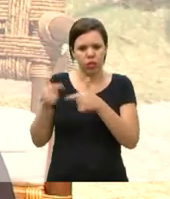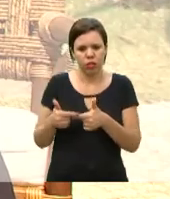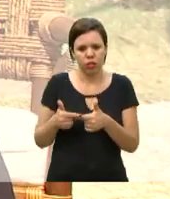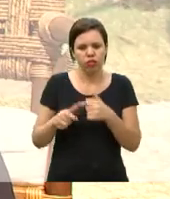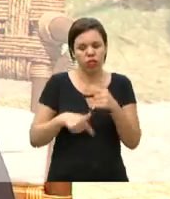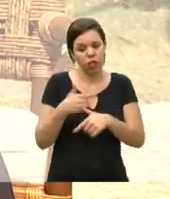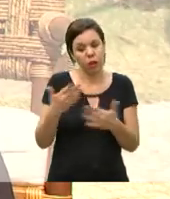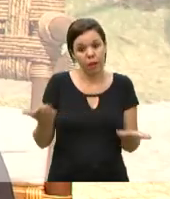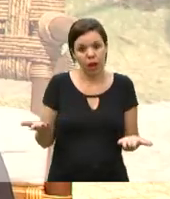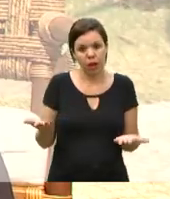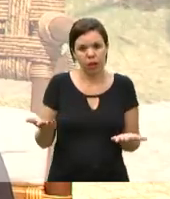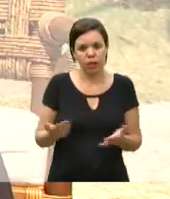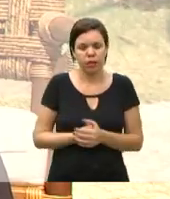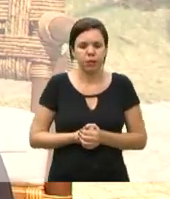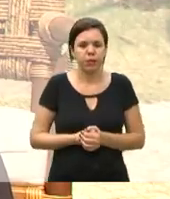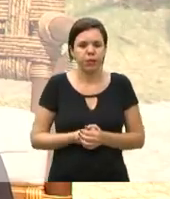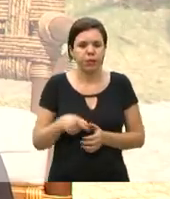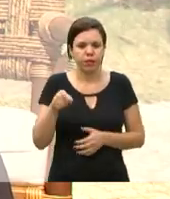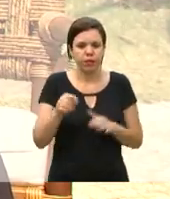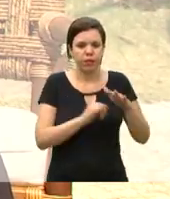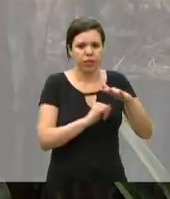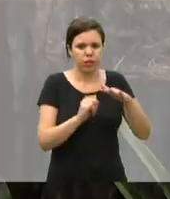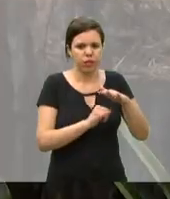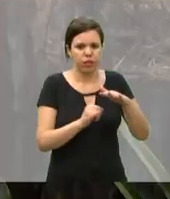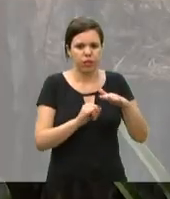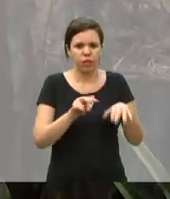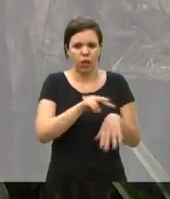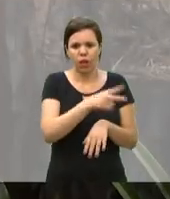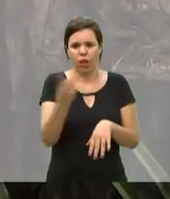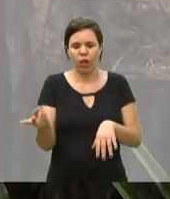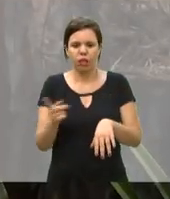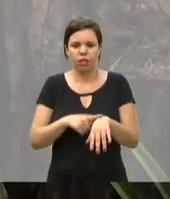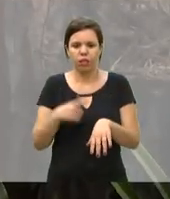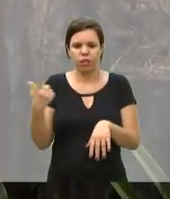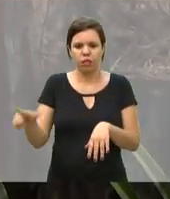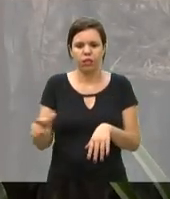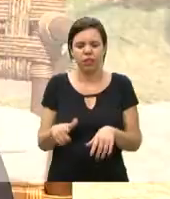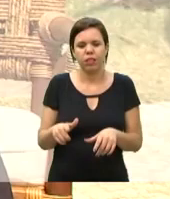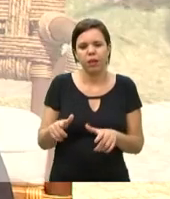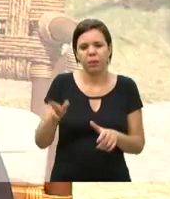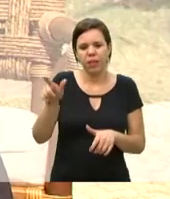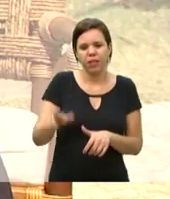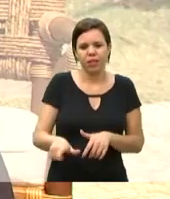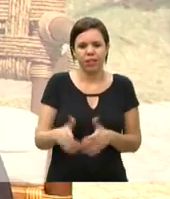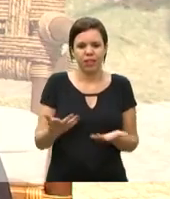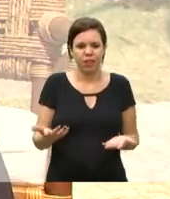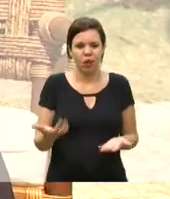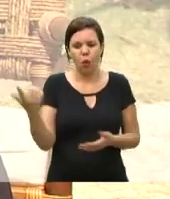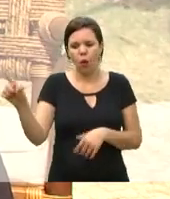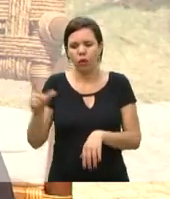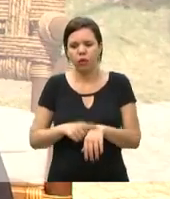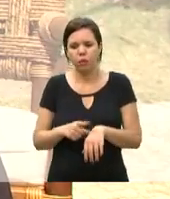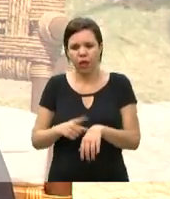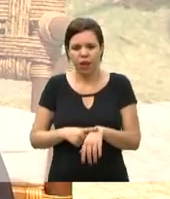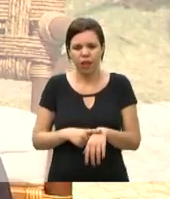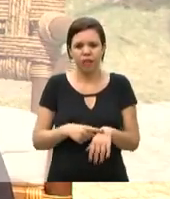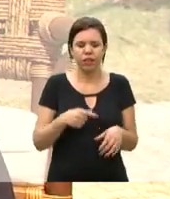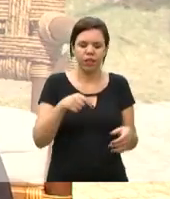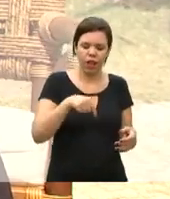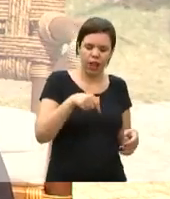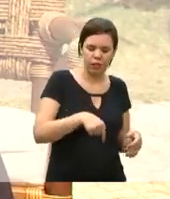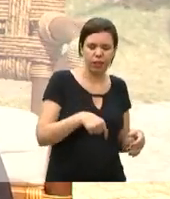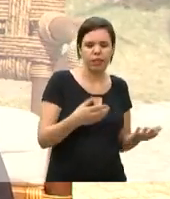já, a gente chama o Instituto Ser é o contraturno, uhum. Né? Então, outro período eles estão